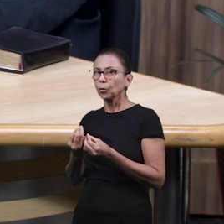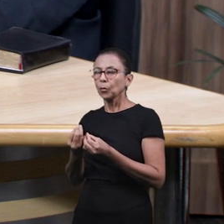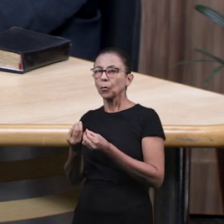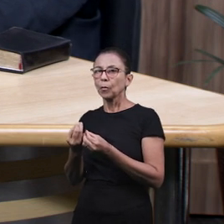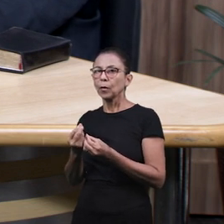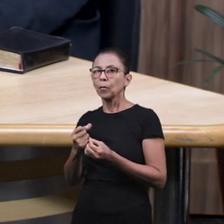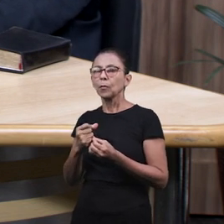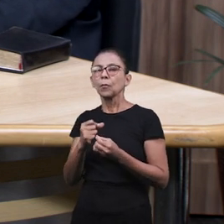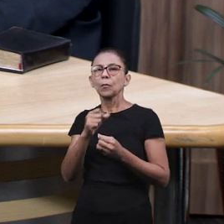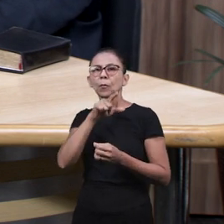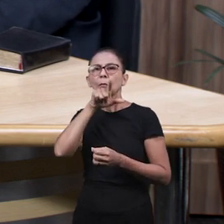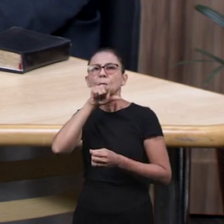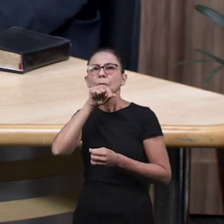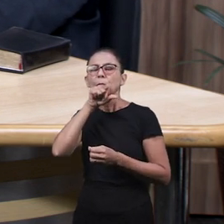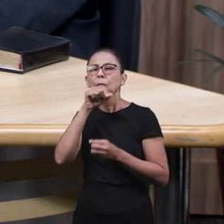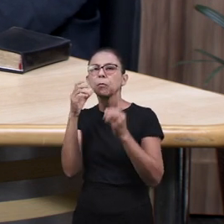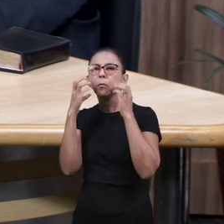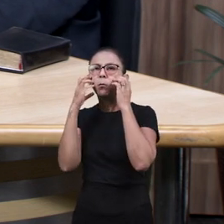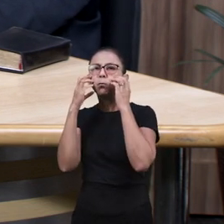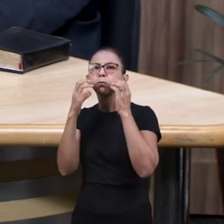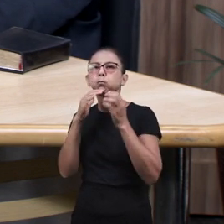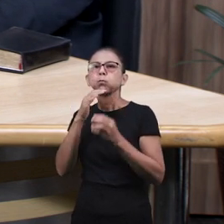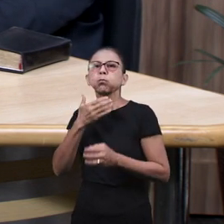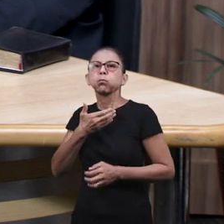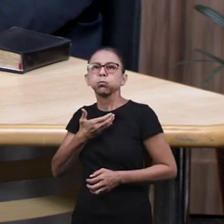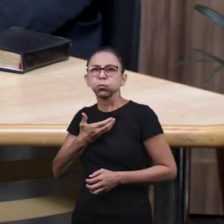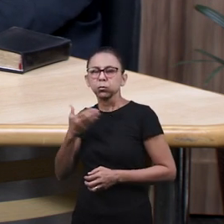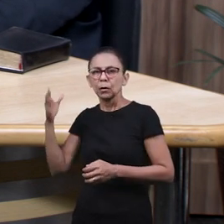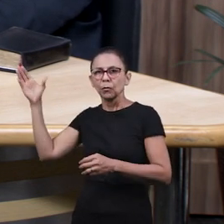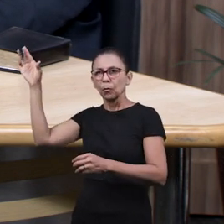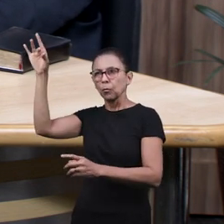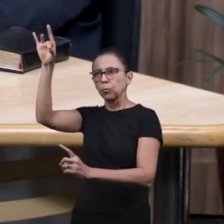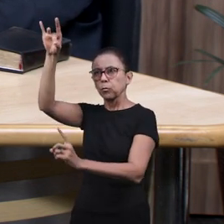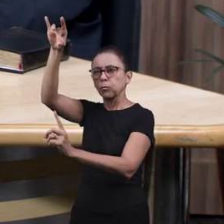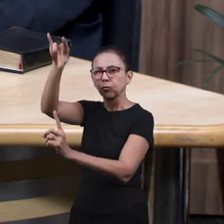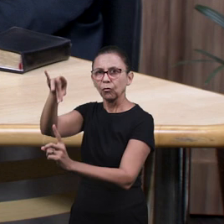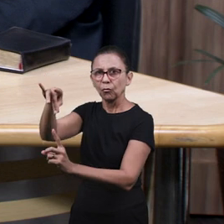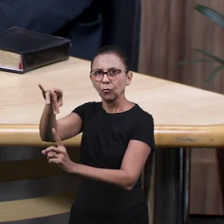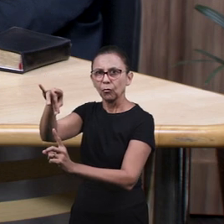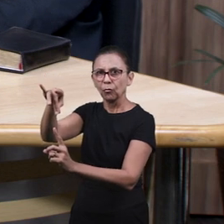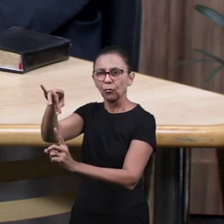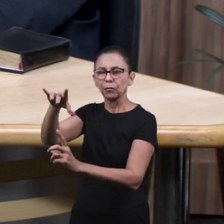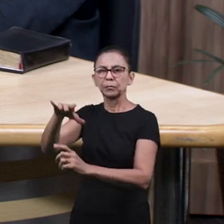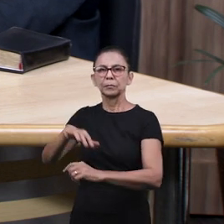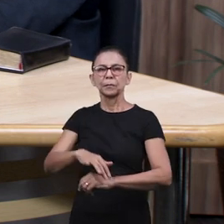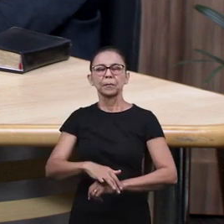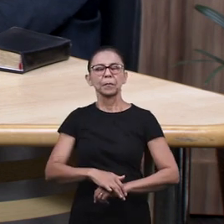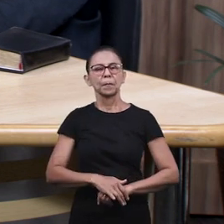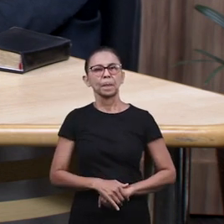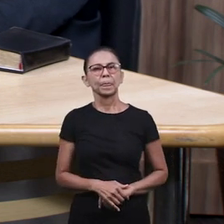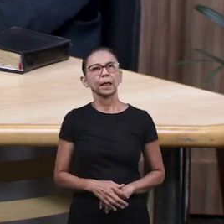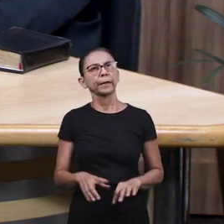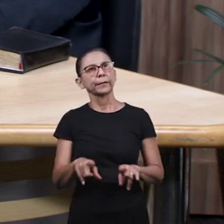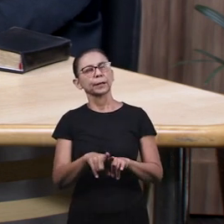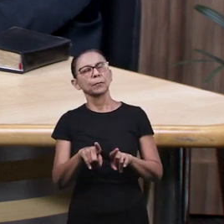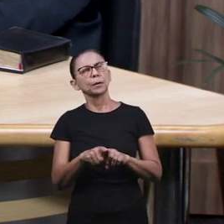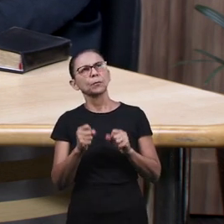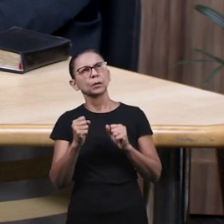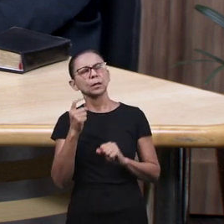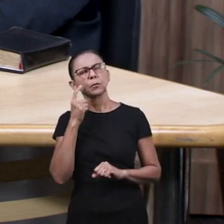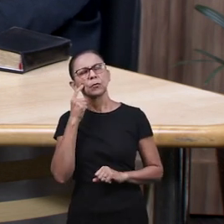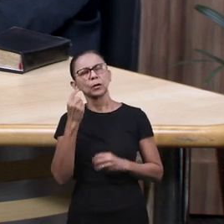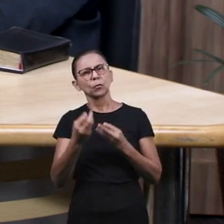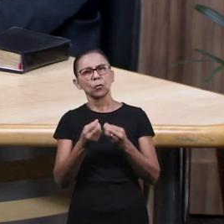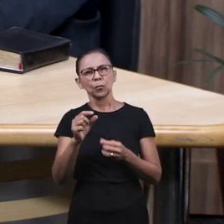pomba. Às vezes, vozes, o cajado, por exemplo, de Arão, é uma figura do Espírito Santo, porque é aquele que